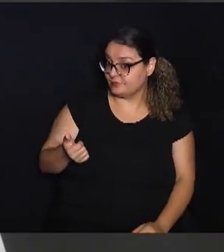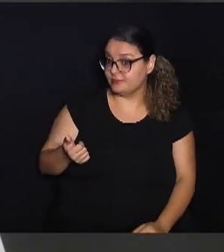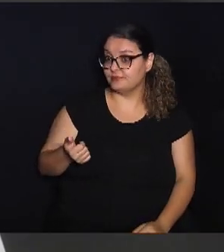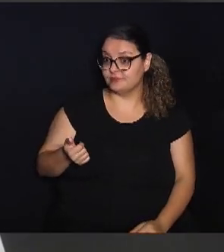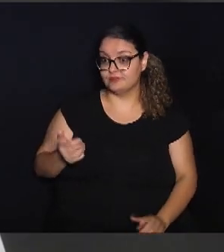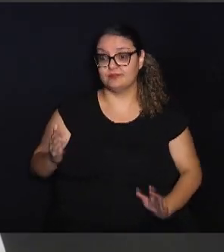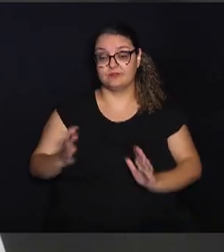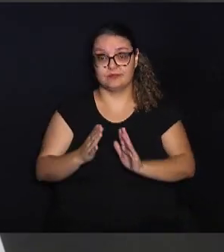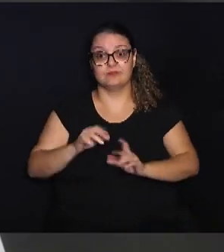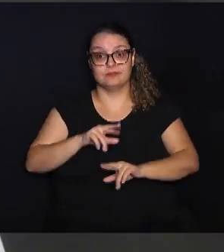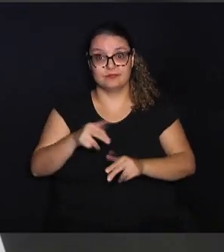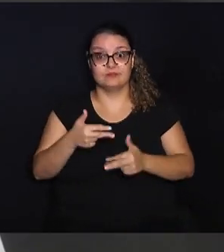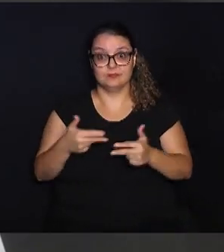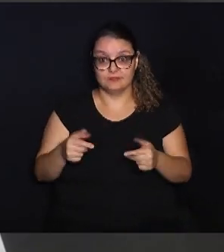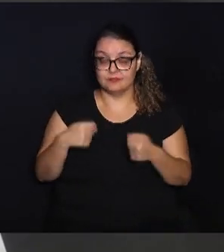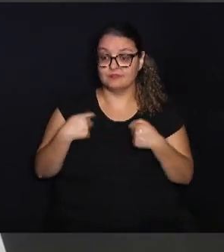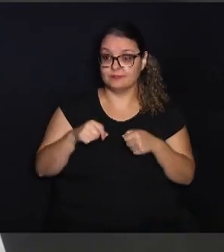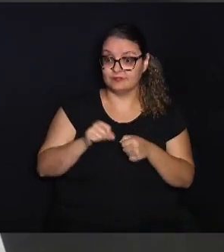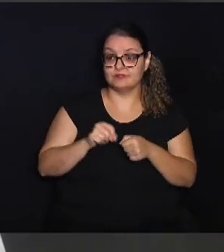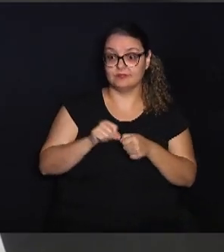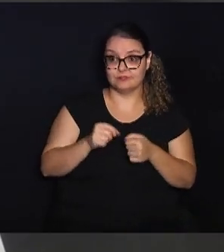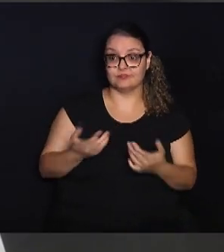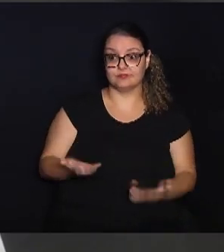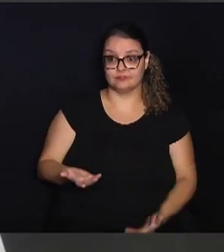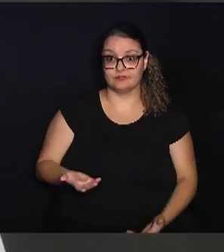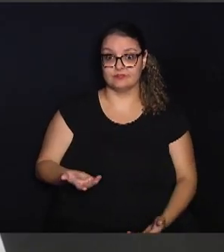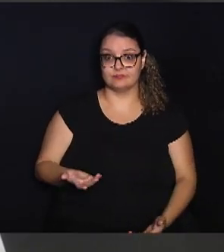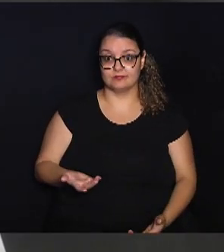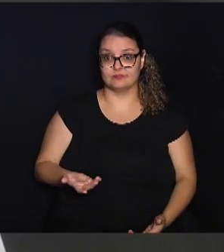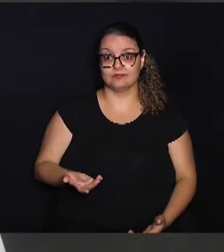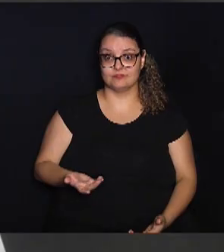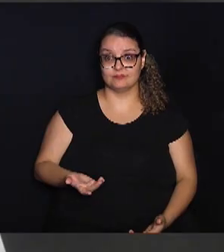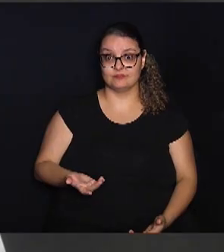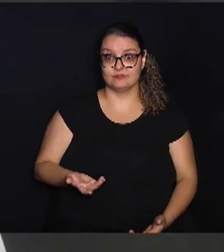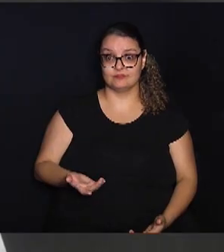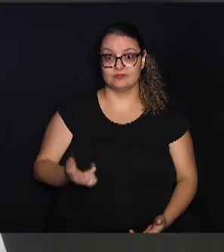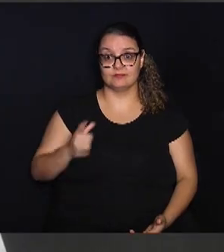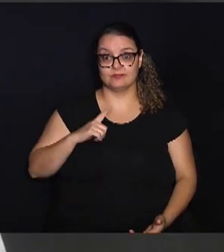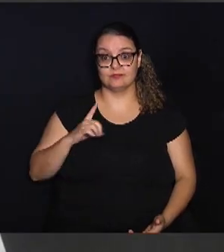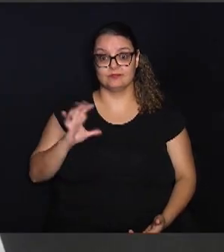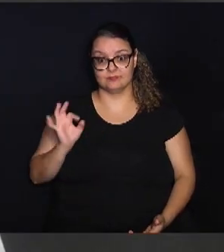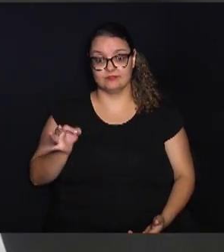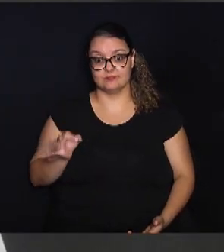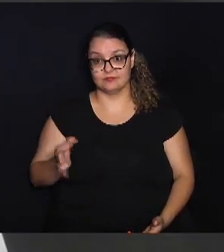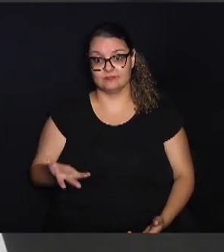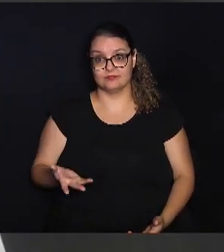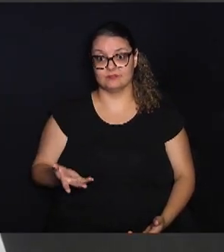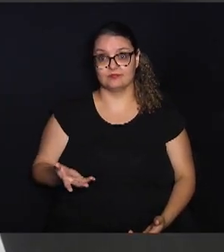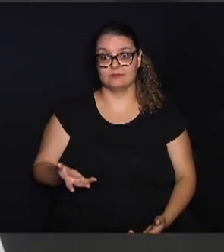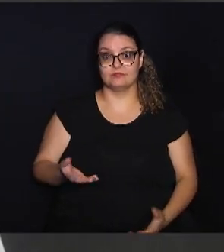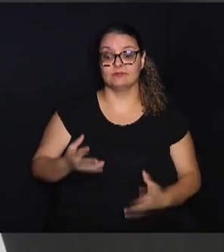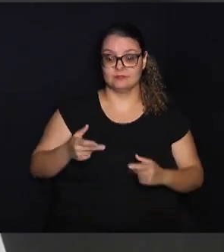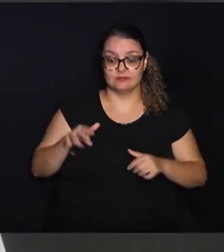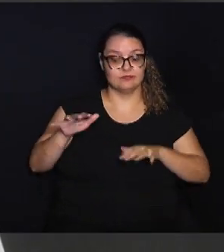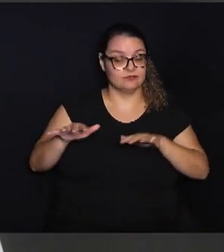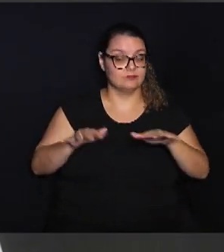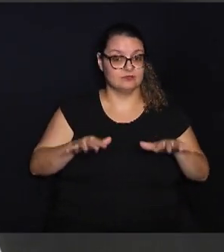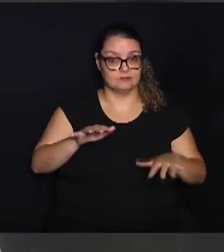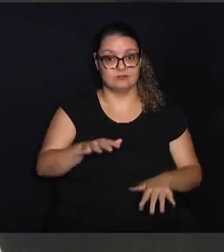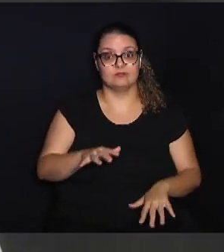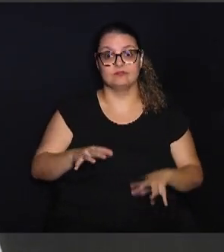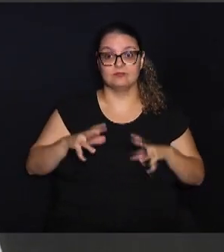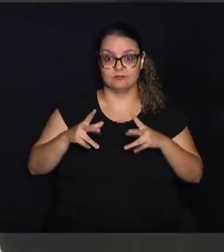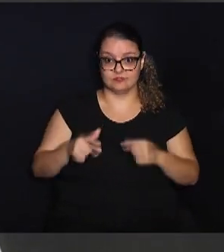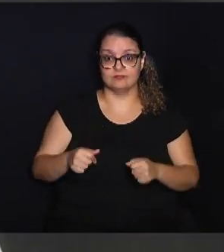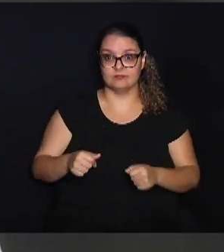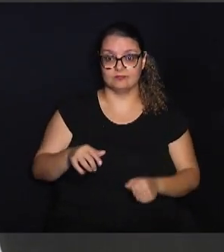necessidade de tanta coisa que precisa fazer, né? E eu tenho certeza que em todas essas áreas, em todos esses setores